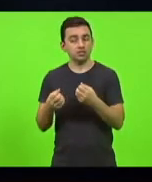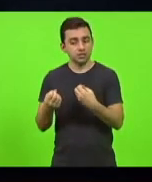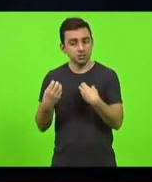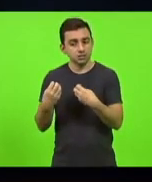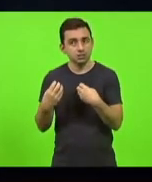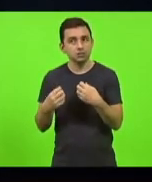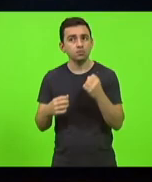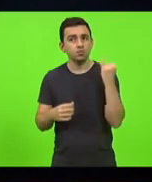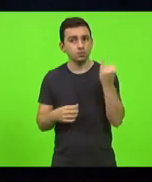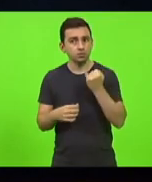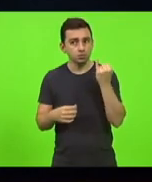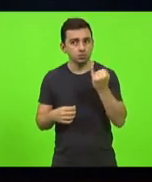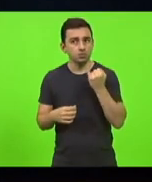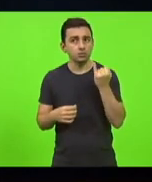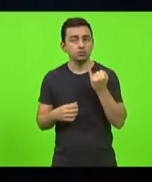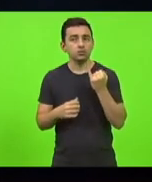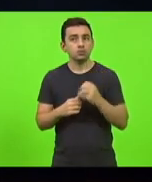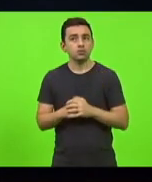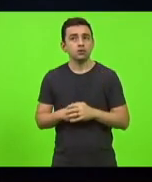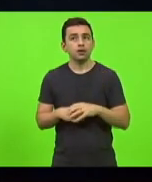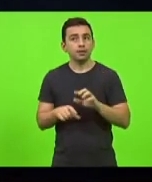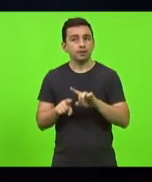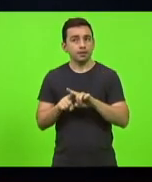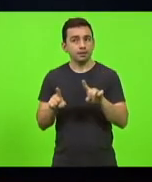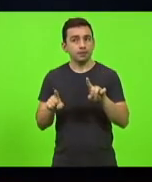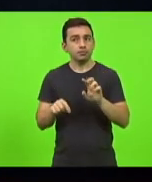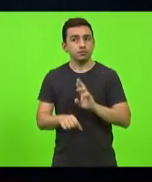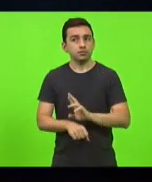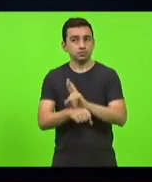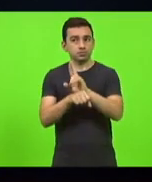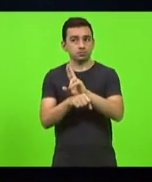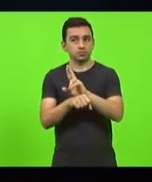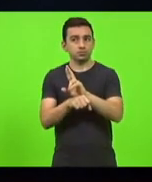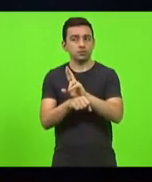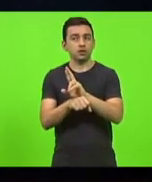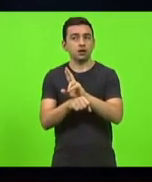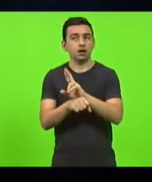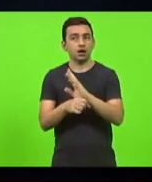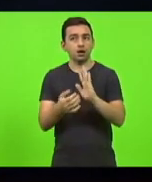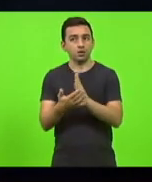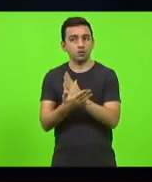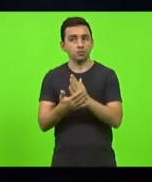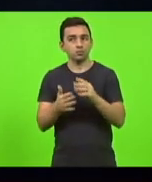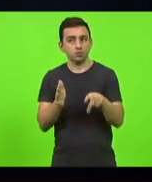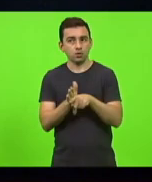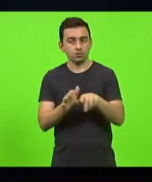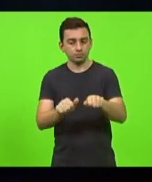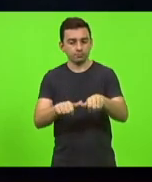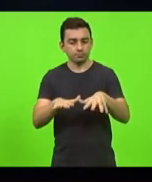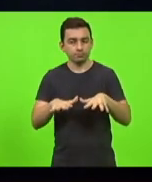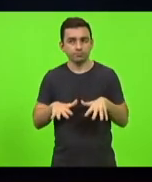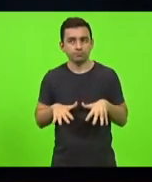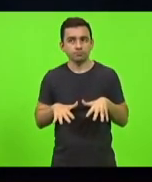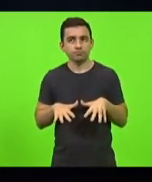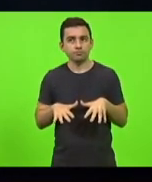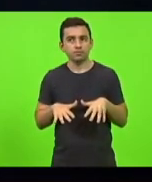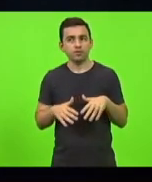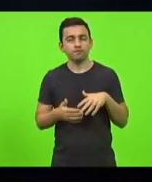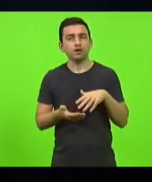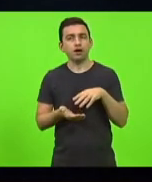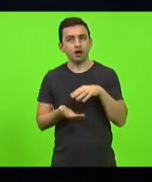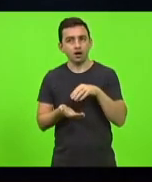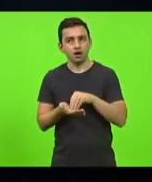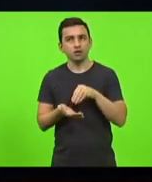infelizmente, os que estão sendo representados por quem está aqui nas galerias, é um desrespeito, né? Eles